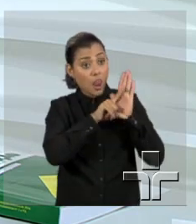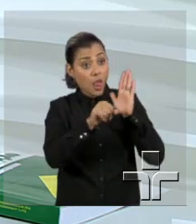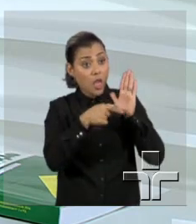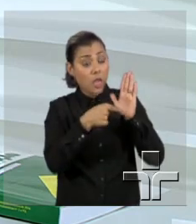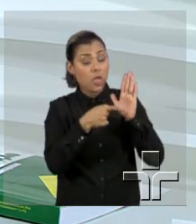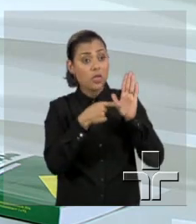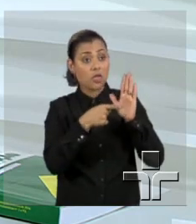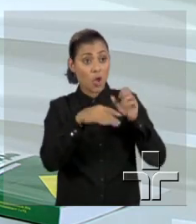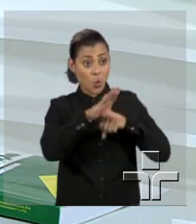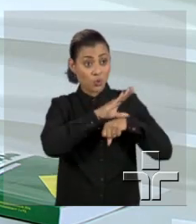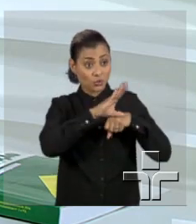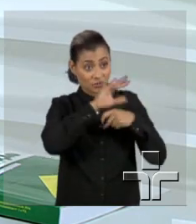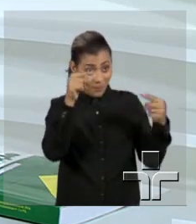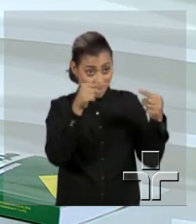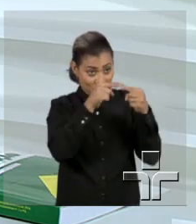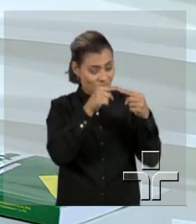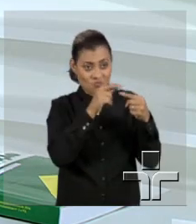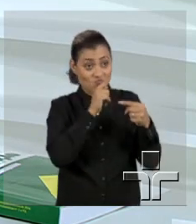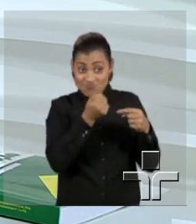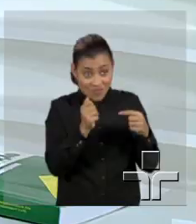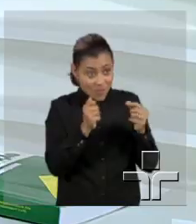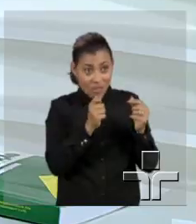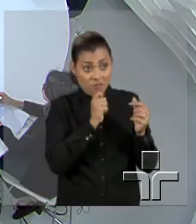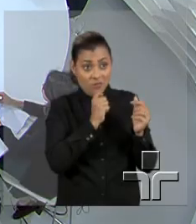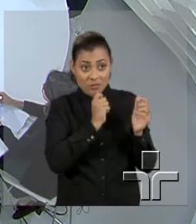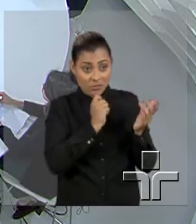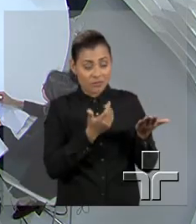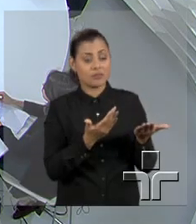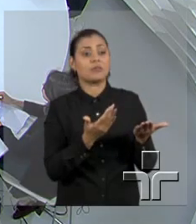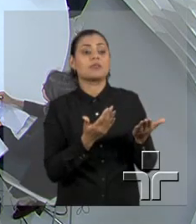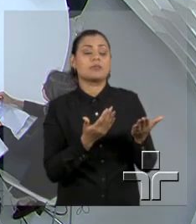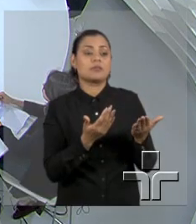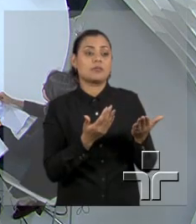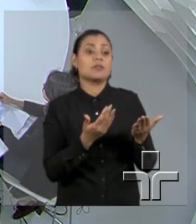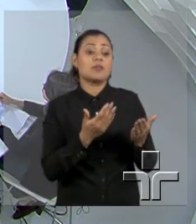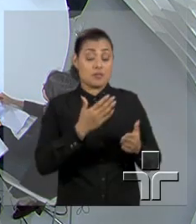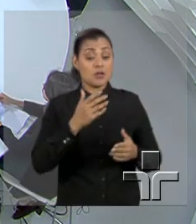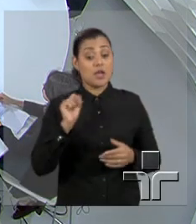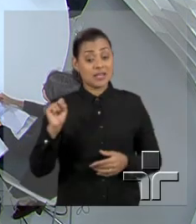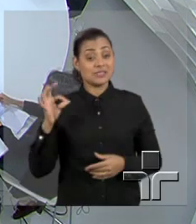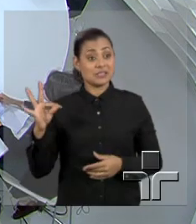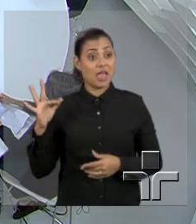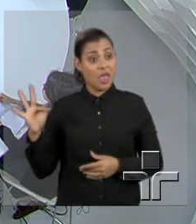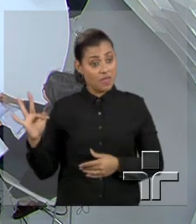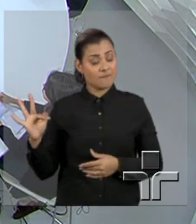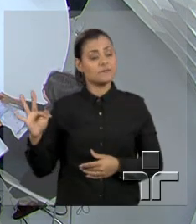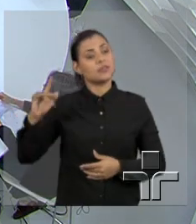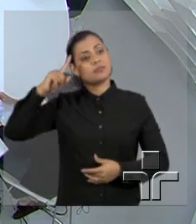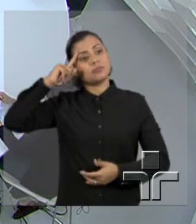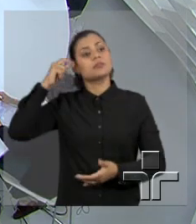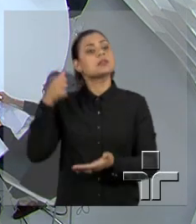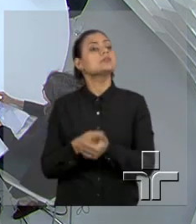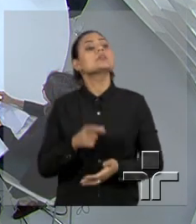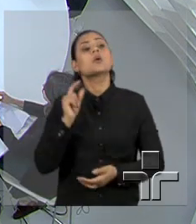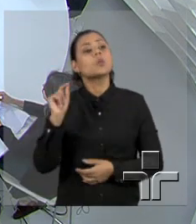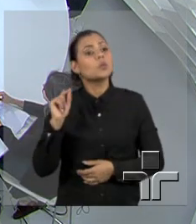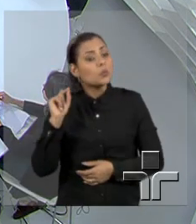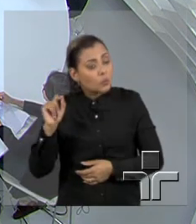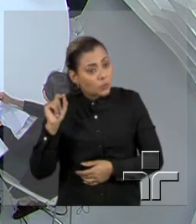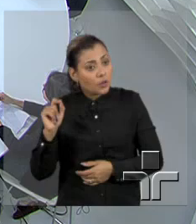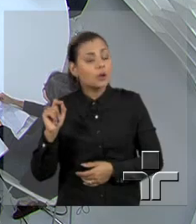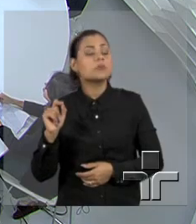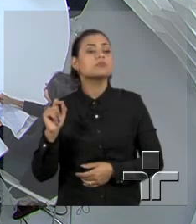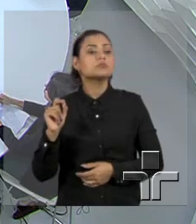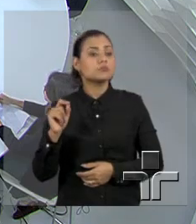que a Constituição ordena que seja expedida, eu, Supremo, determino a